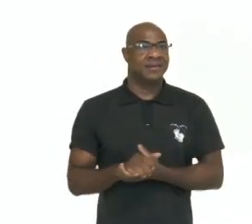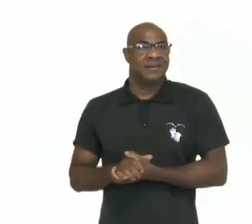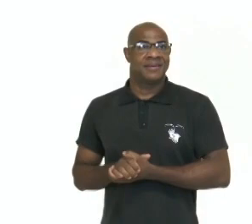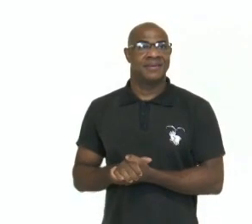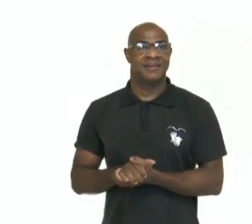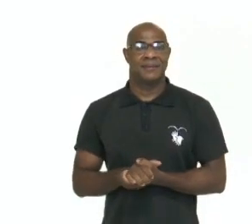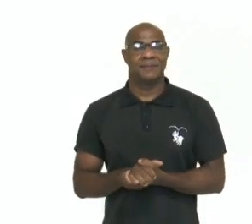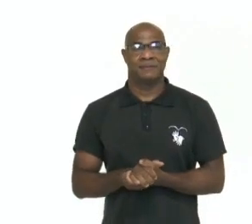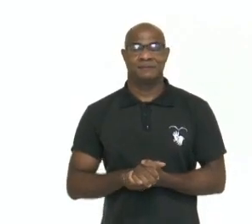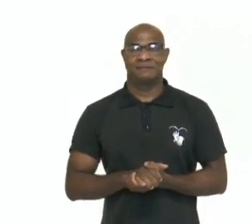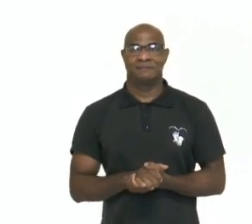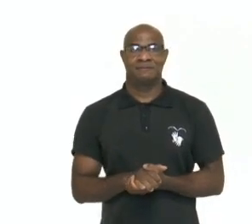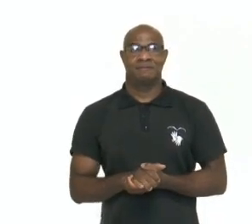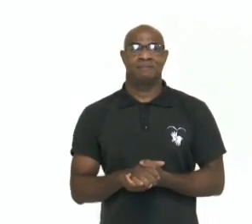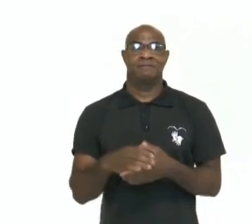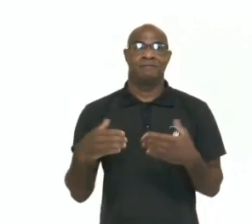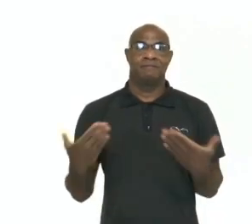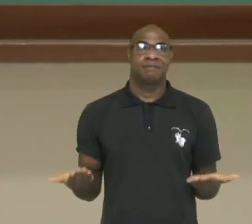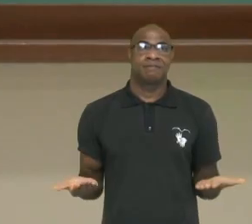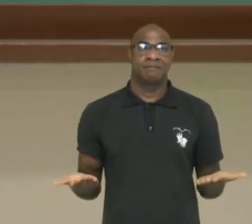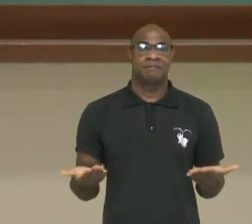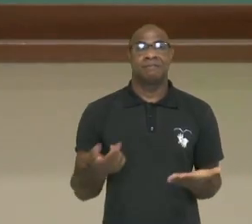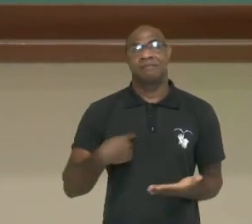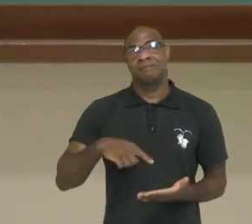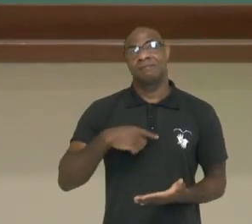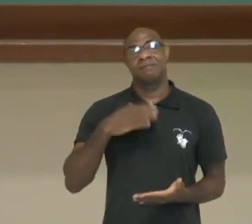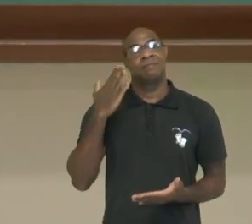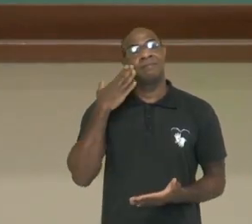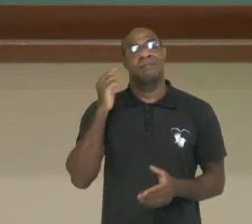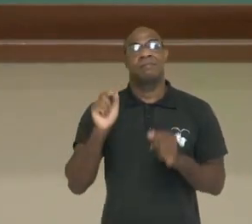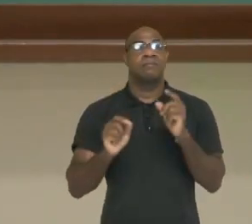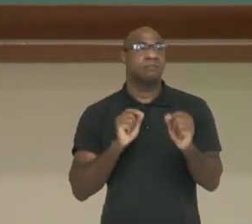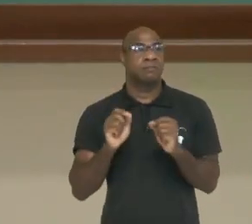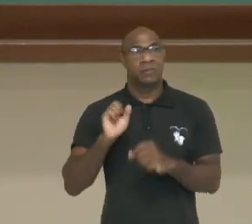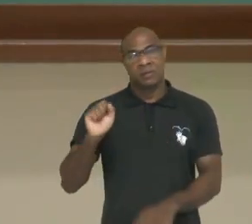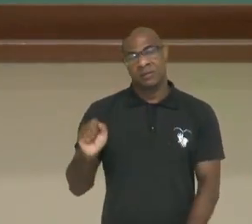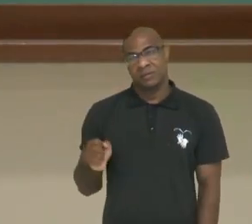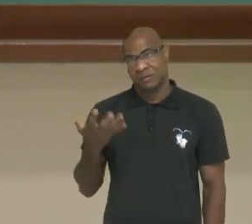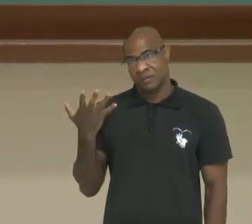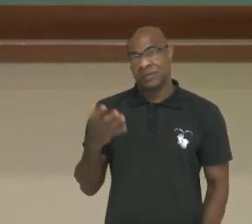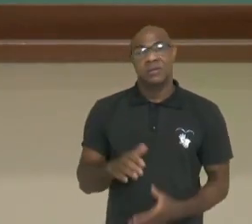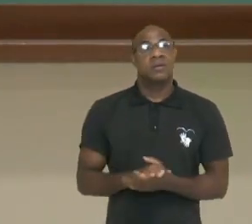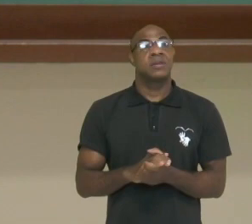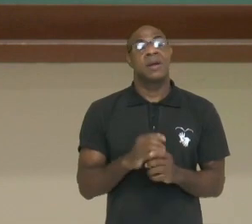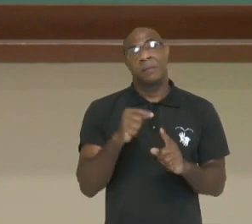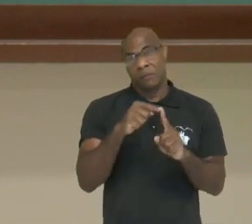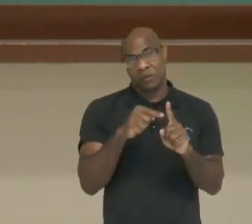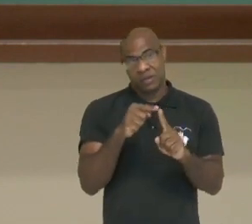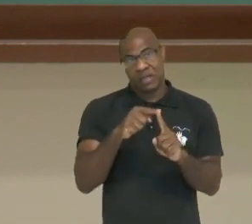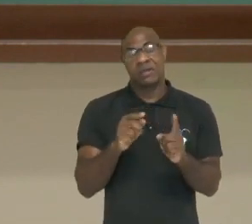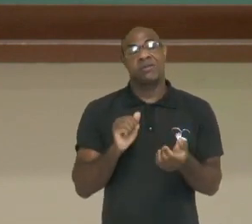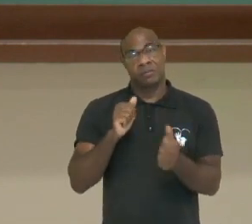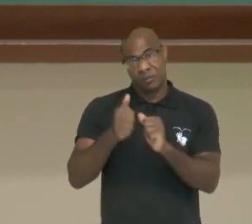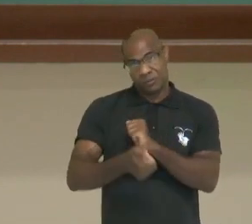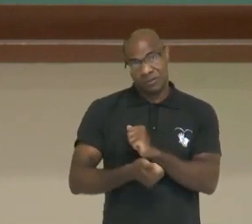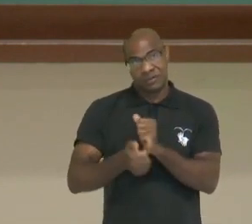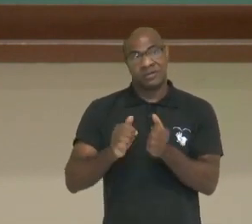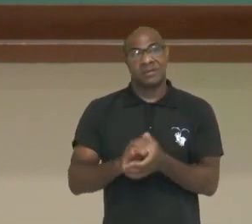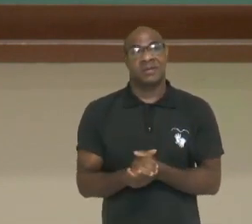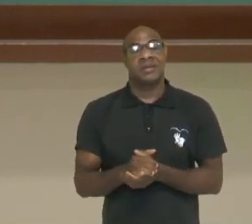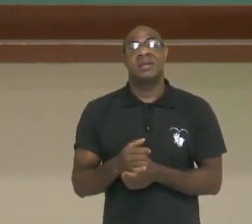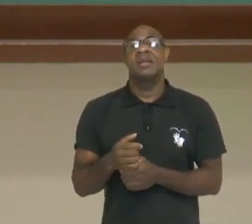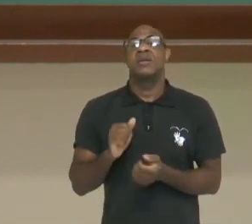no chão. Então, a gente sabe que, como qualquer modalidade esportiva, seja dos esportes que a